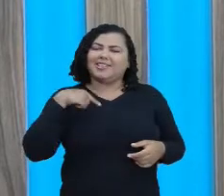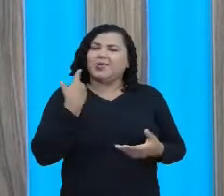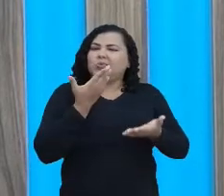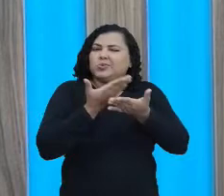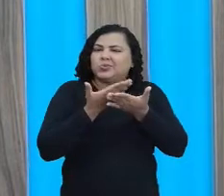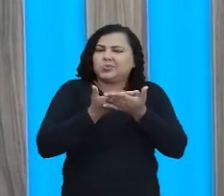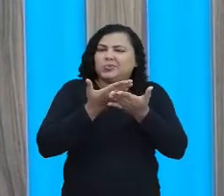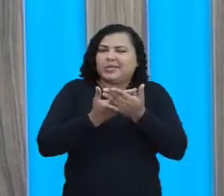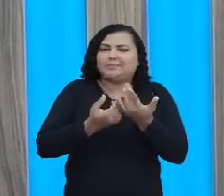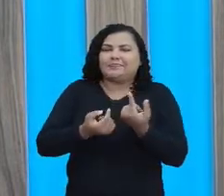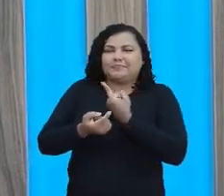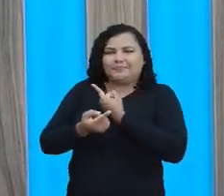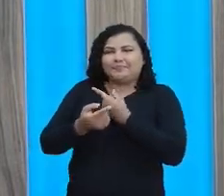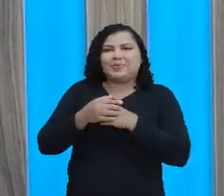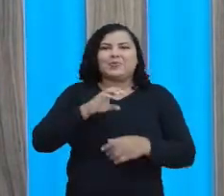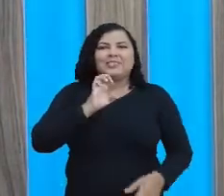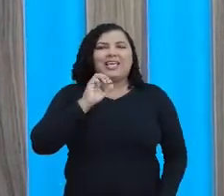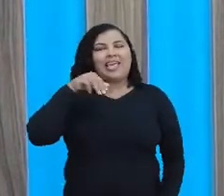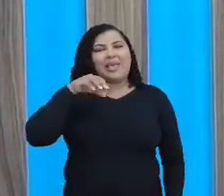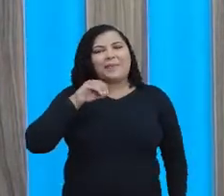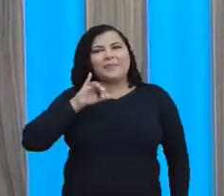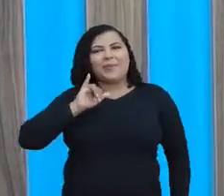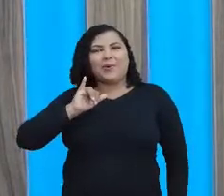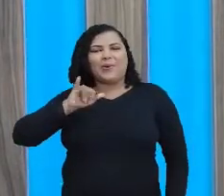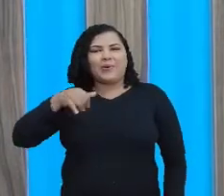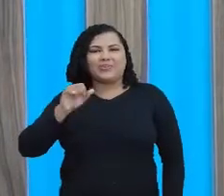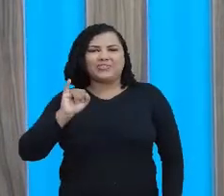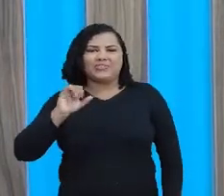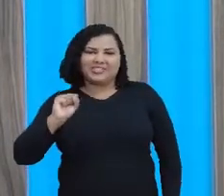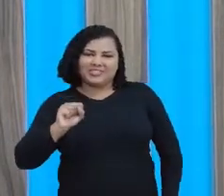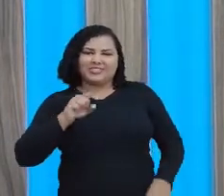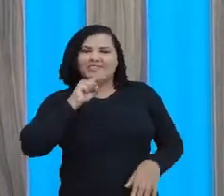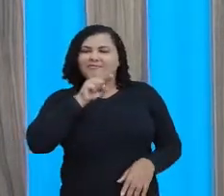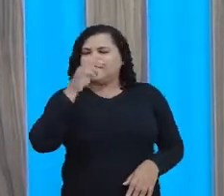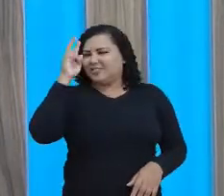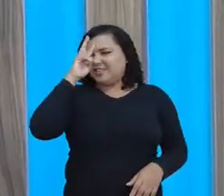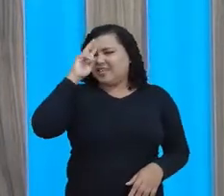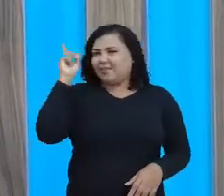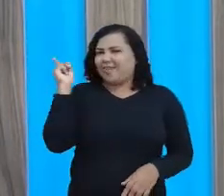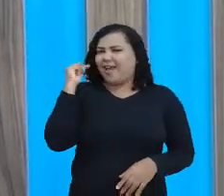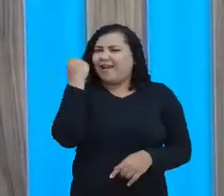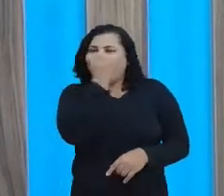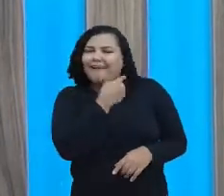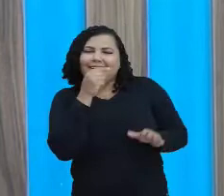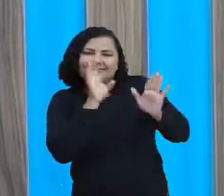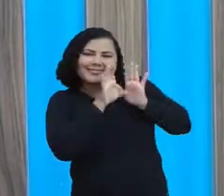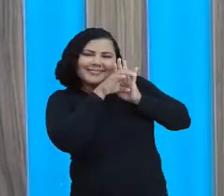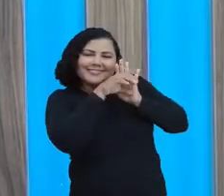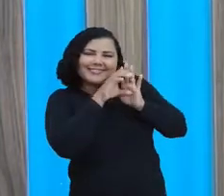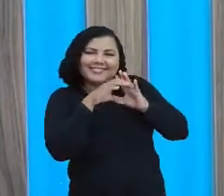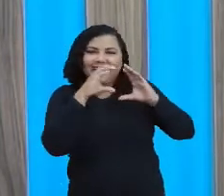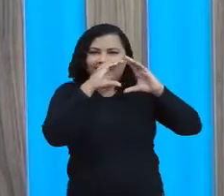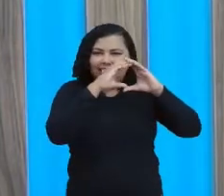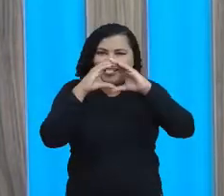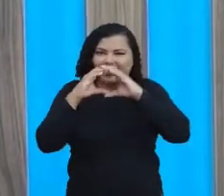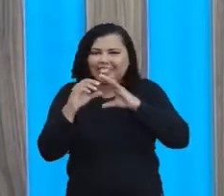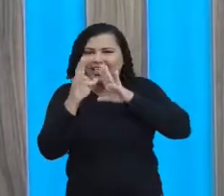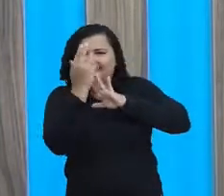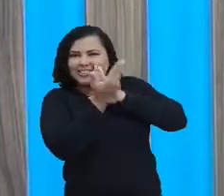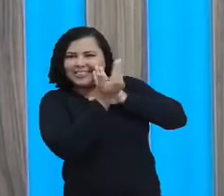nos emojis. E aí, se vocês lembram, os emojis são essas carinhas, são umas carinhas que